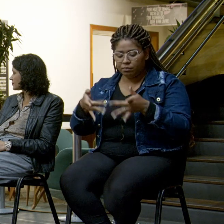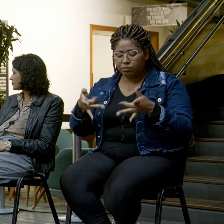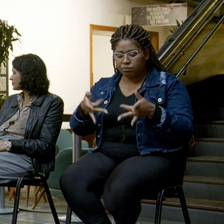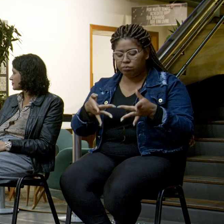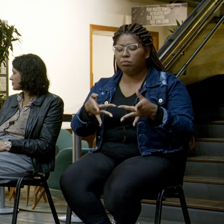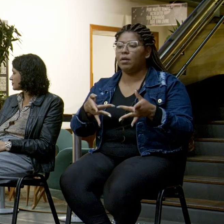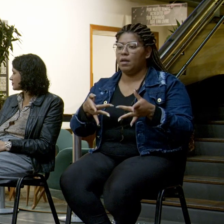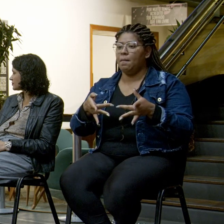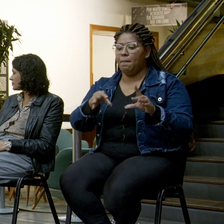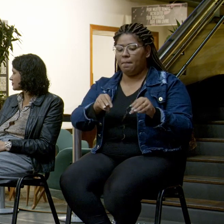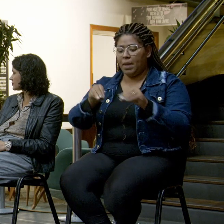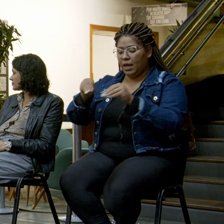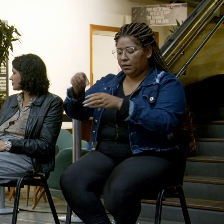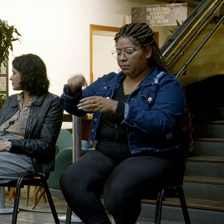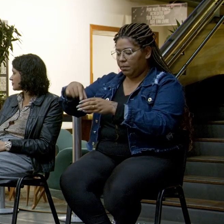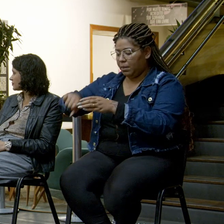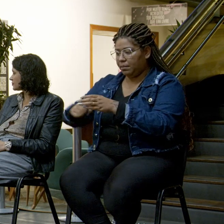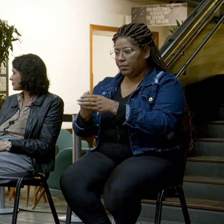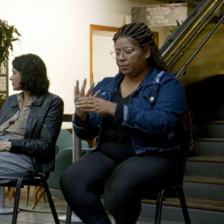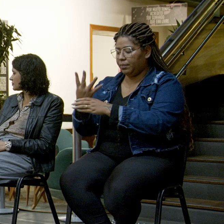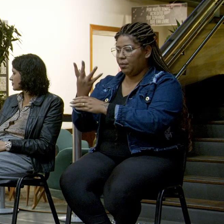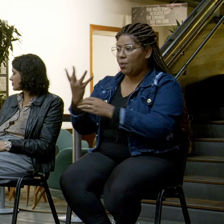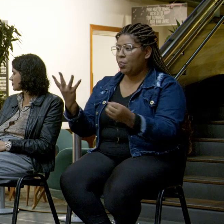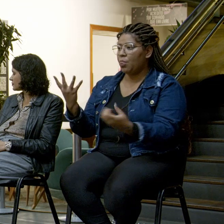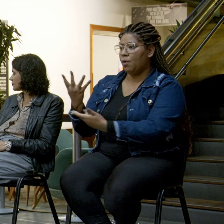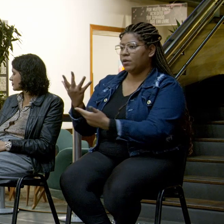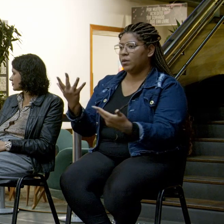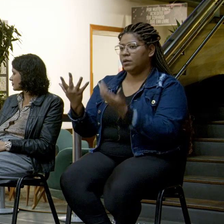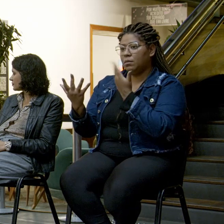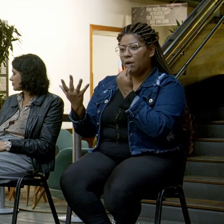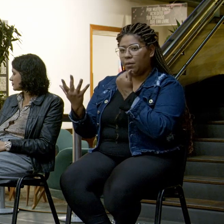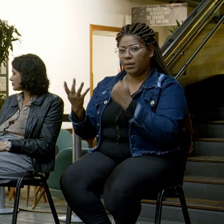terra fértil, pronta para germinar novos alimentos.